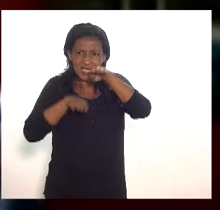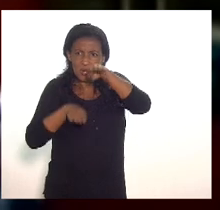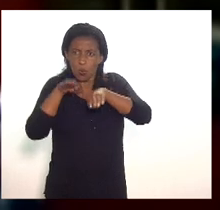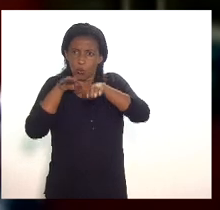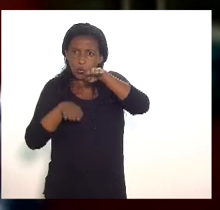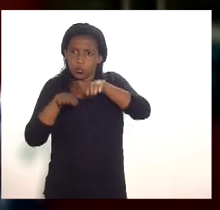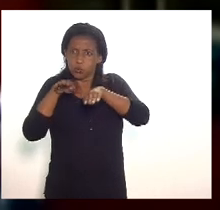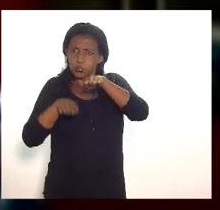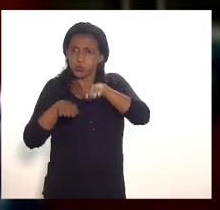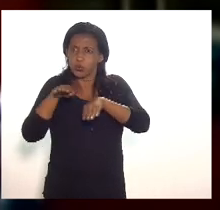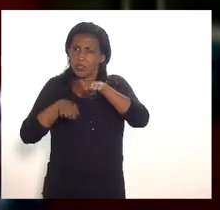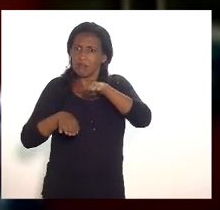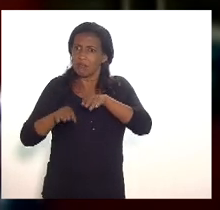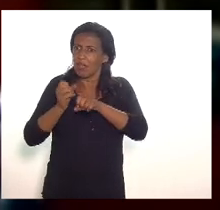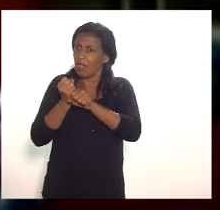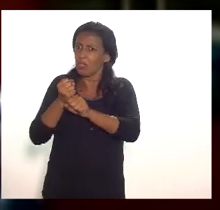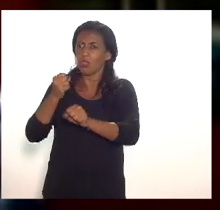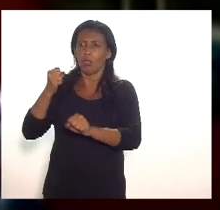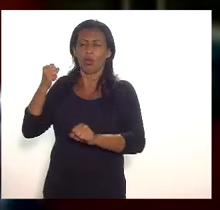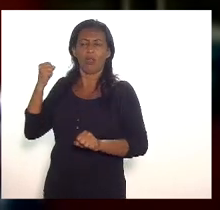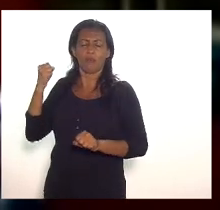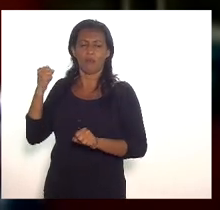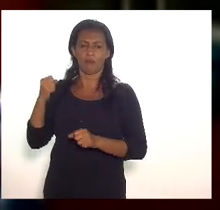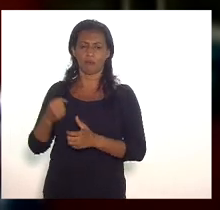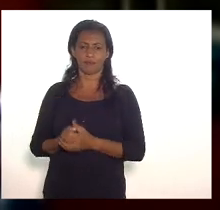é enorme entre...